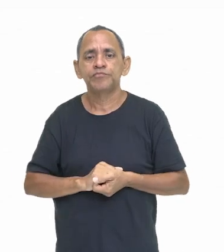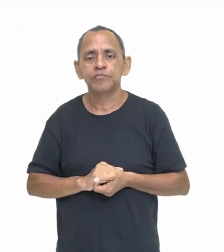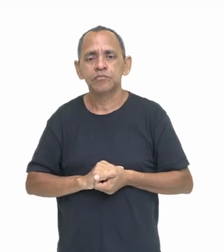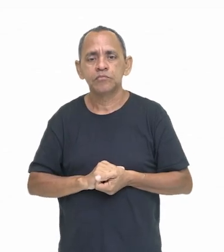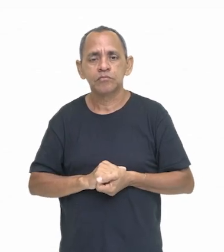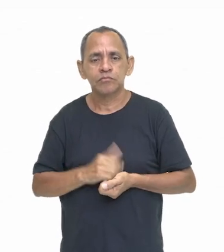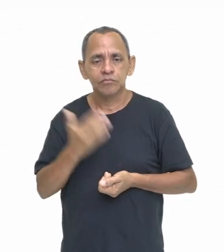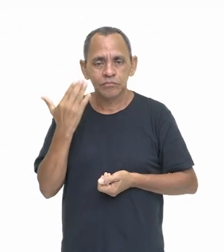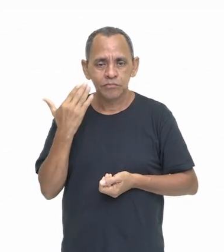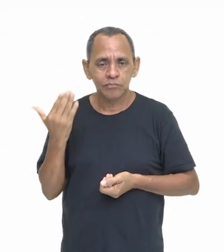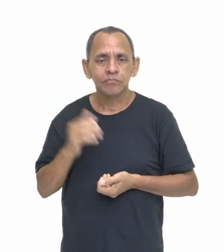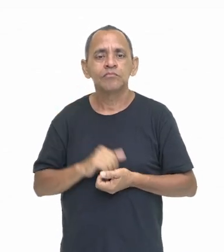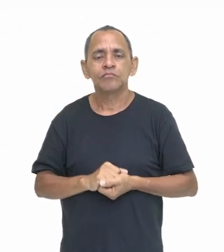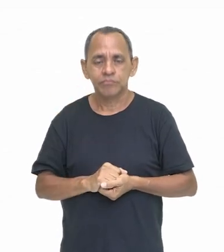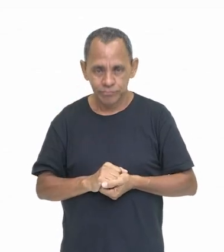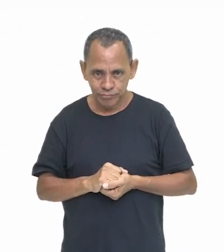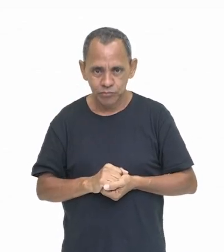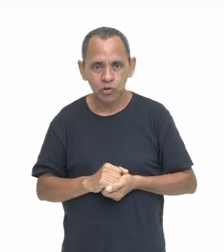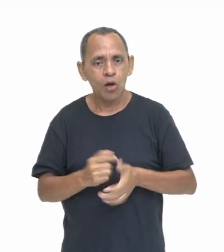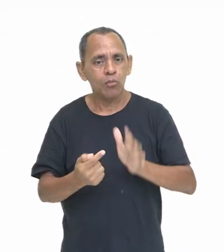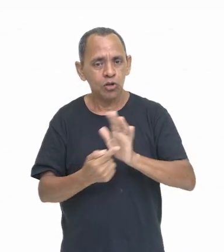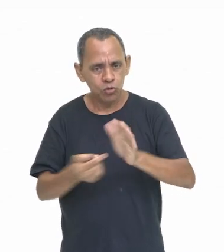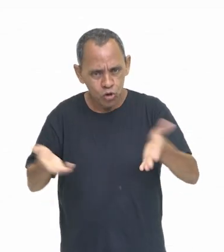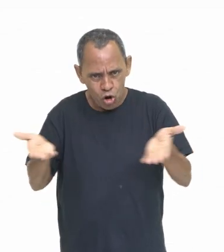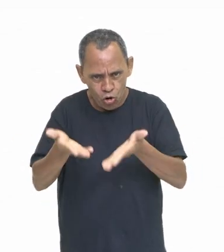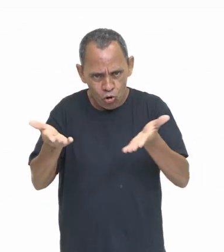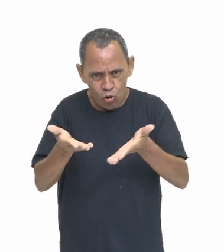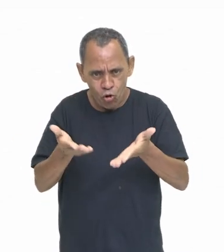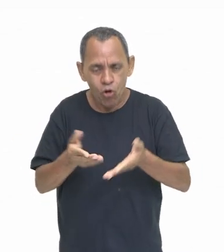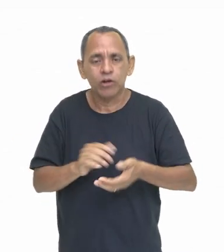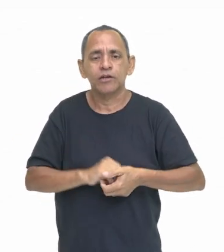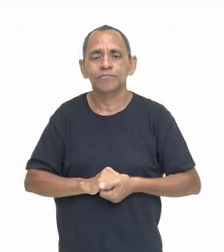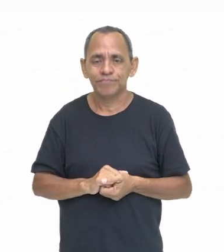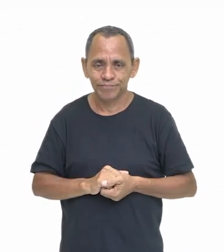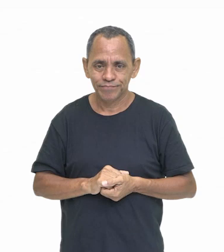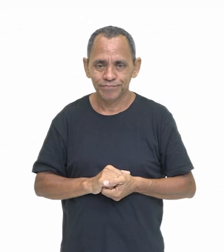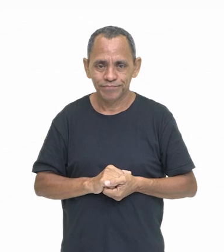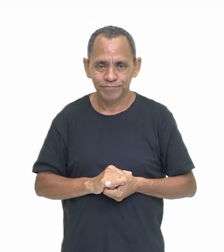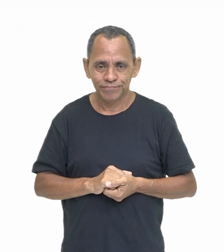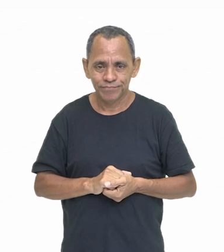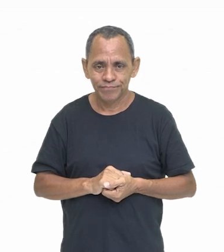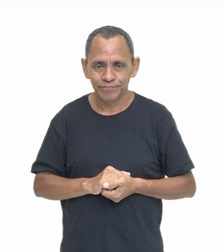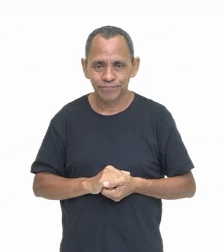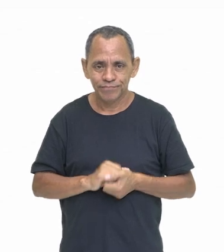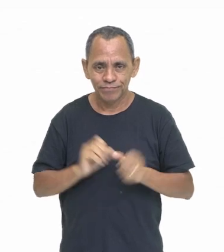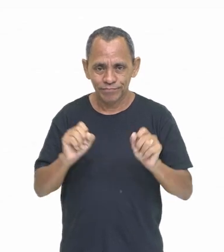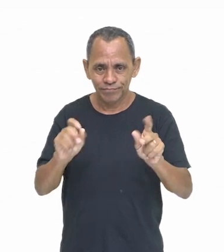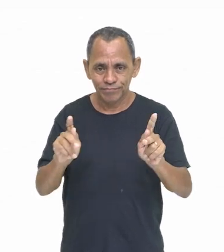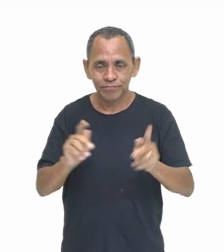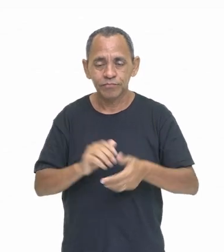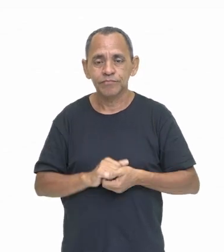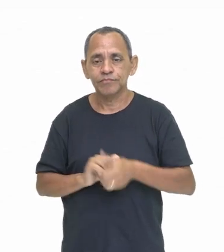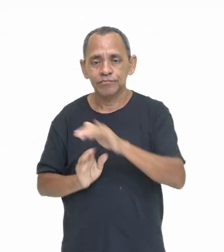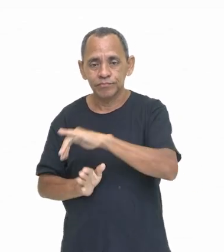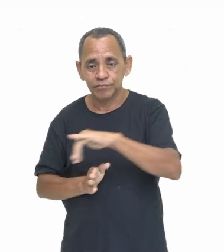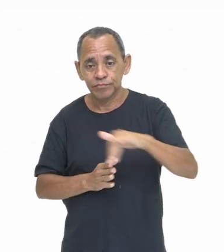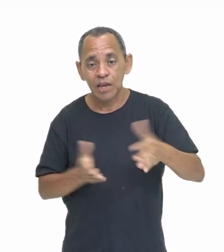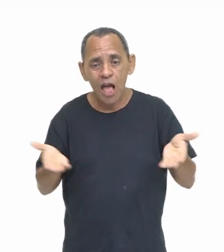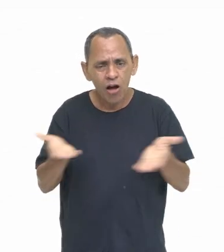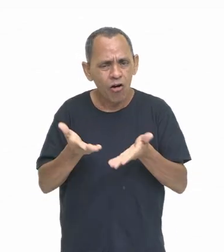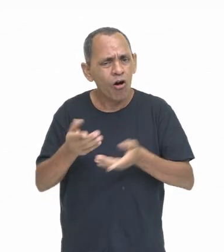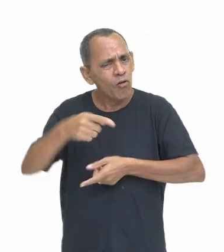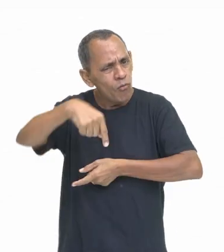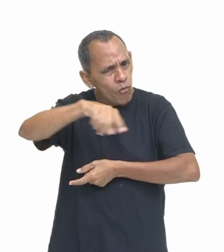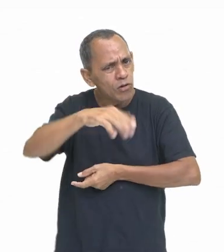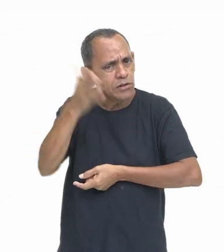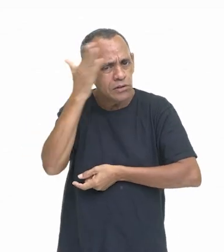tá bom? Foi o que nós apresentamos agora por meio dos nossos diagramas, beleza? E agora que você já